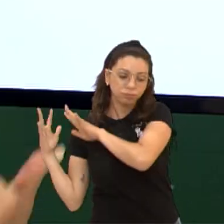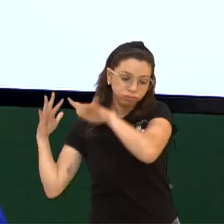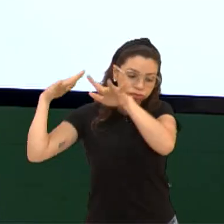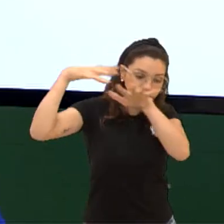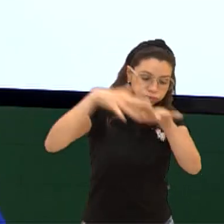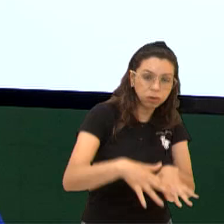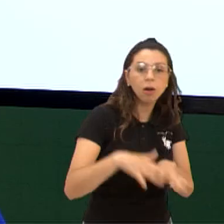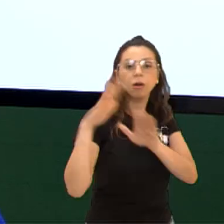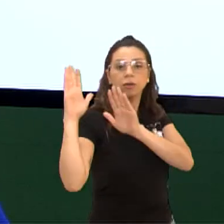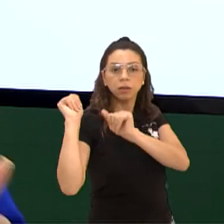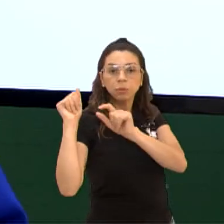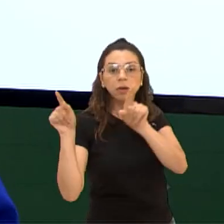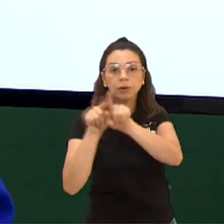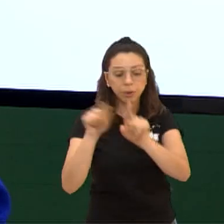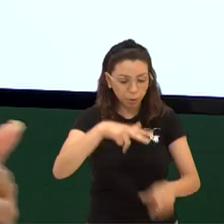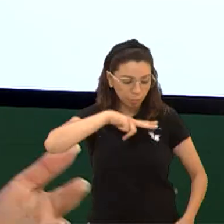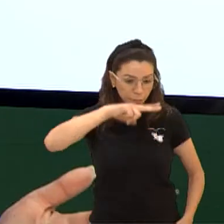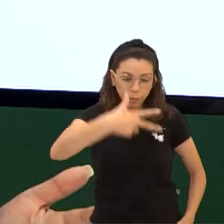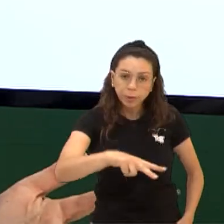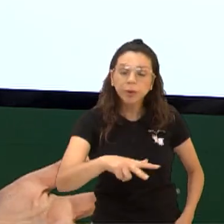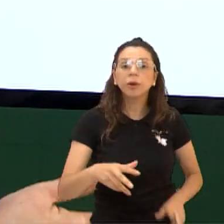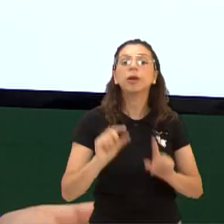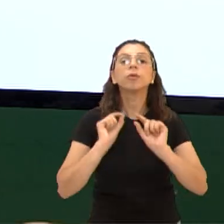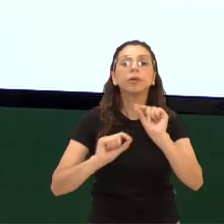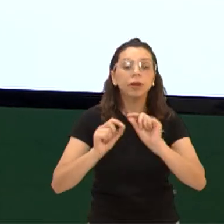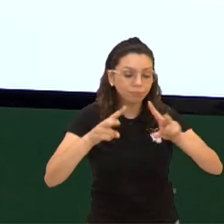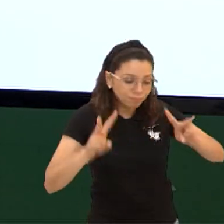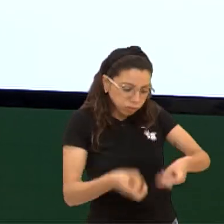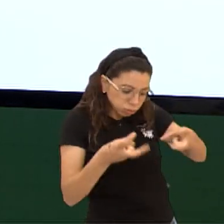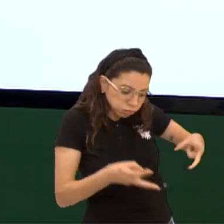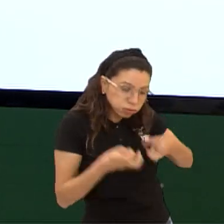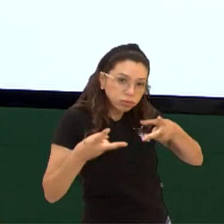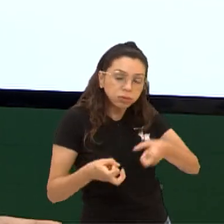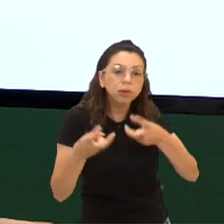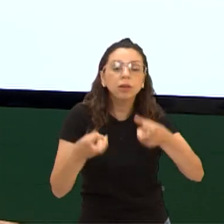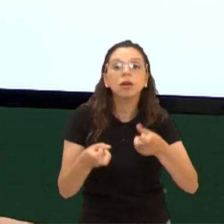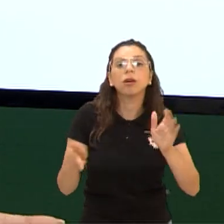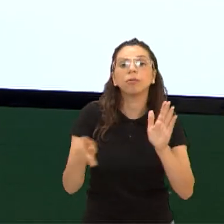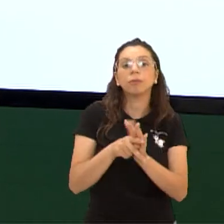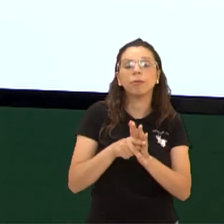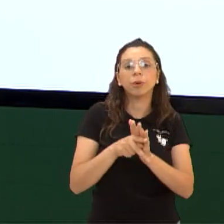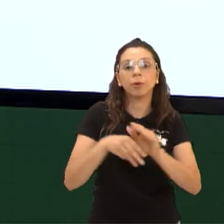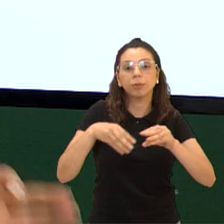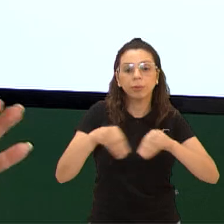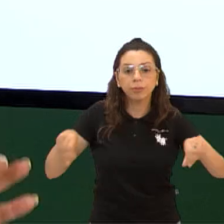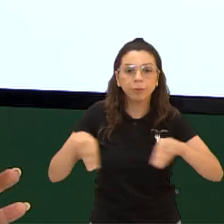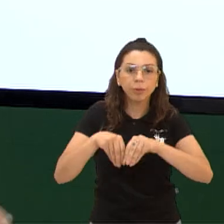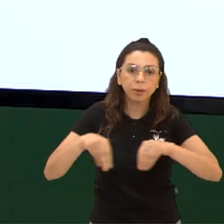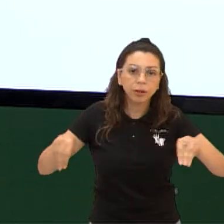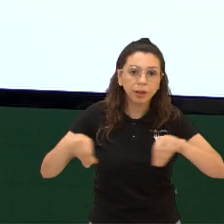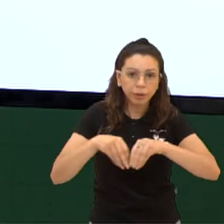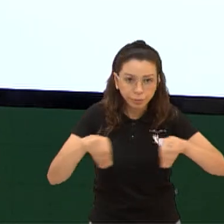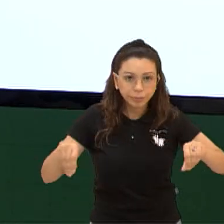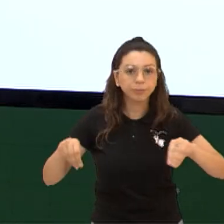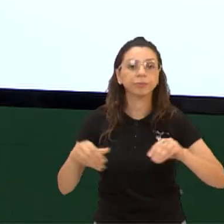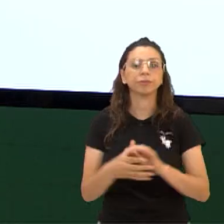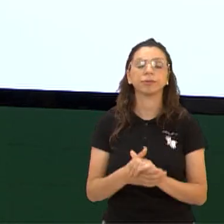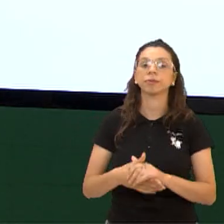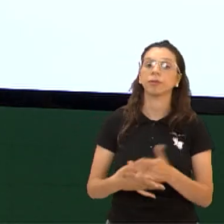os portugueses para o Brasil e retiraram as nossas riquezas minerais, por exemplo, tá?